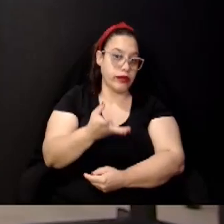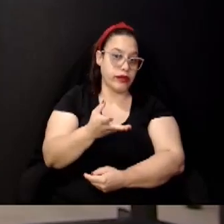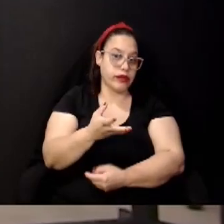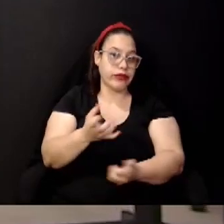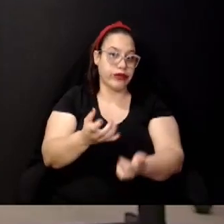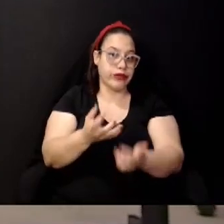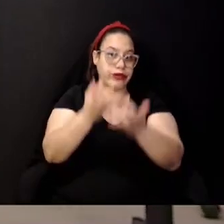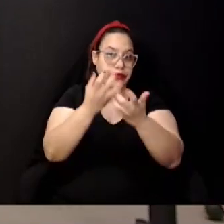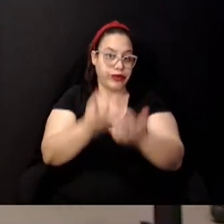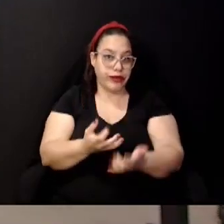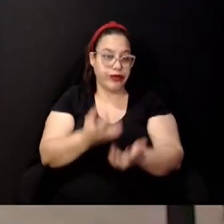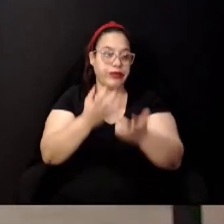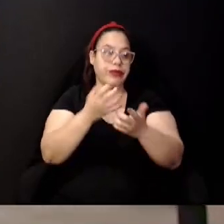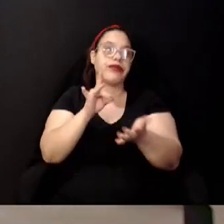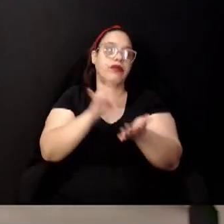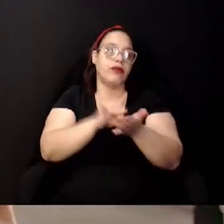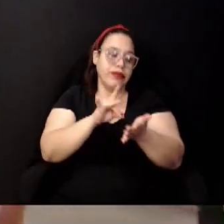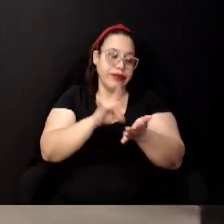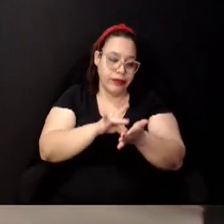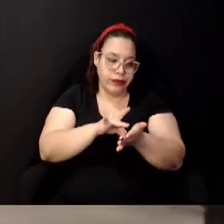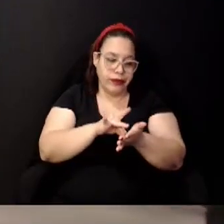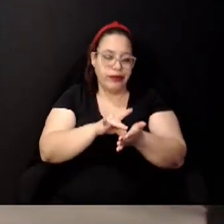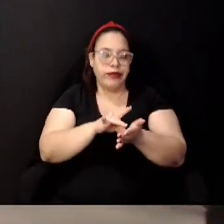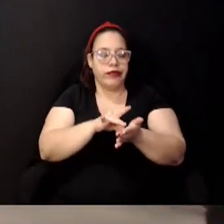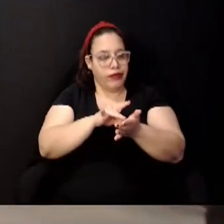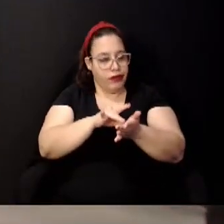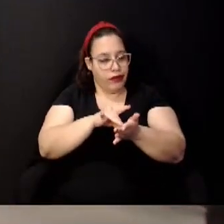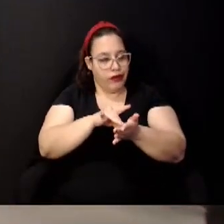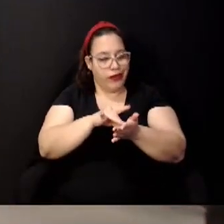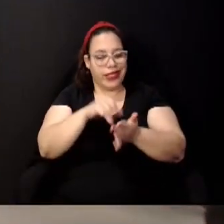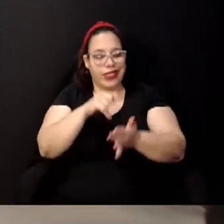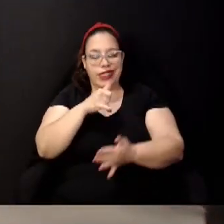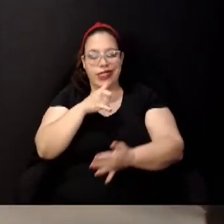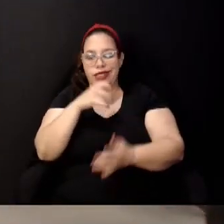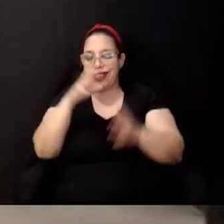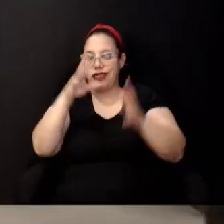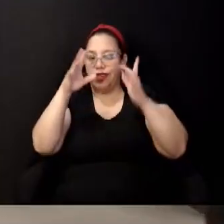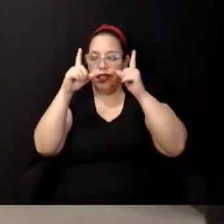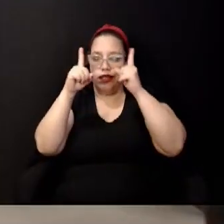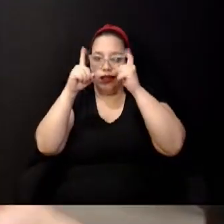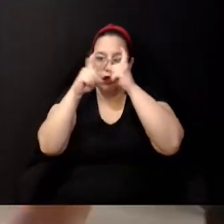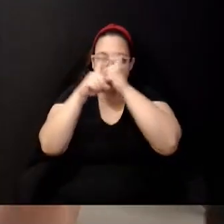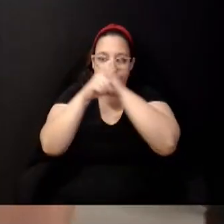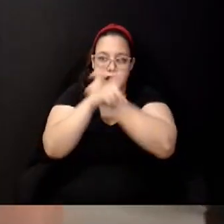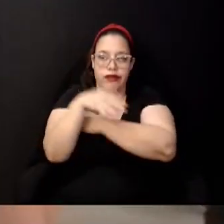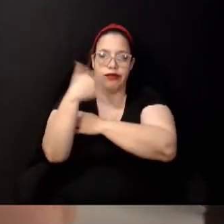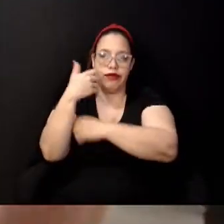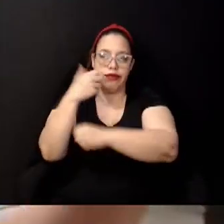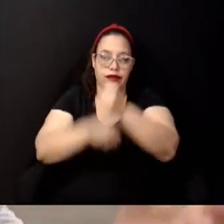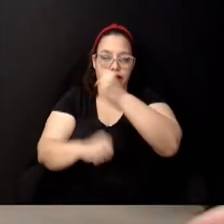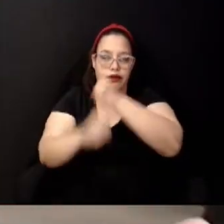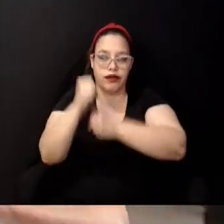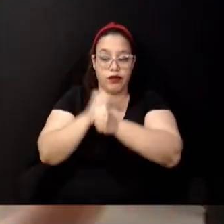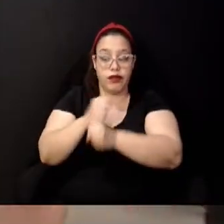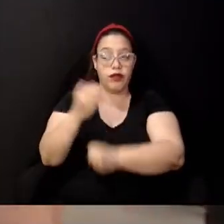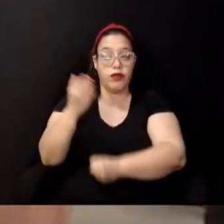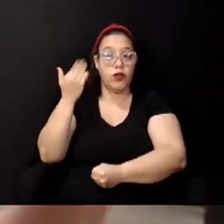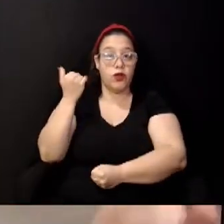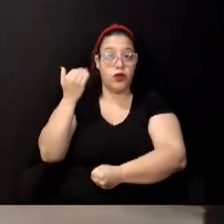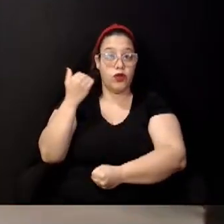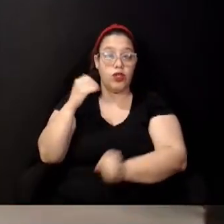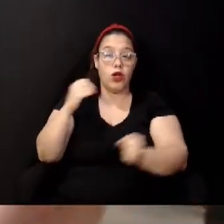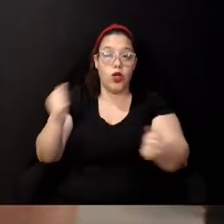uma realidade, nós vivemos isso de forma dramática o ano passado, inclusive com ondas de